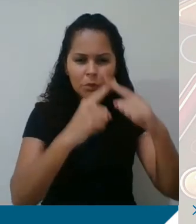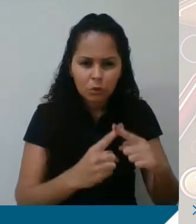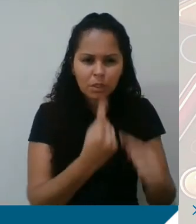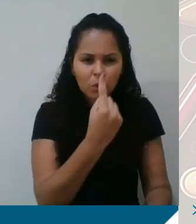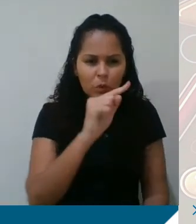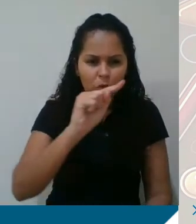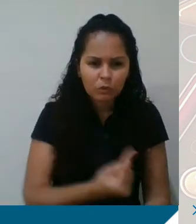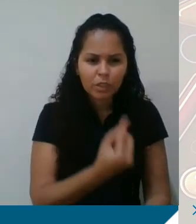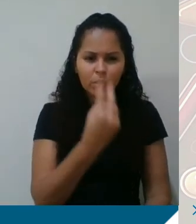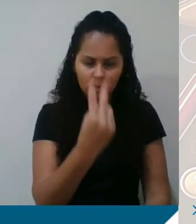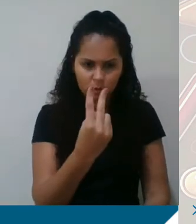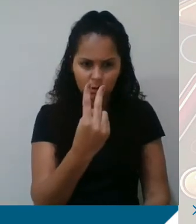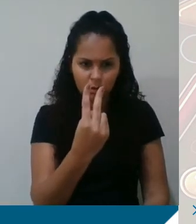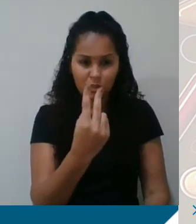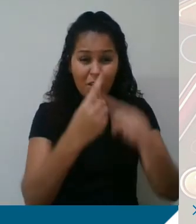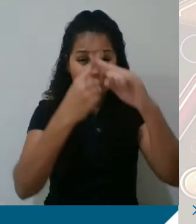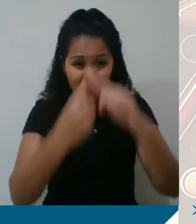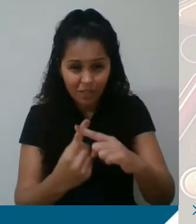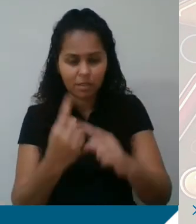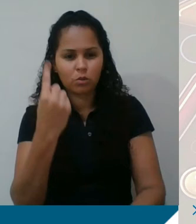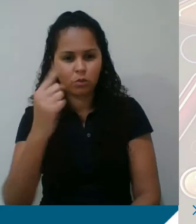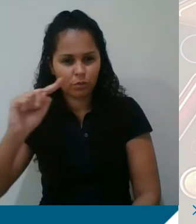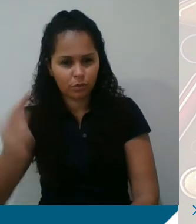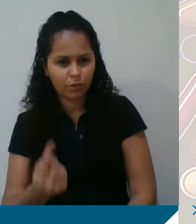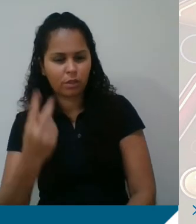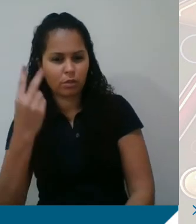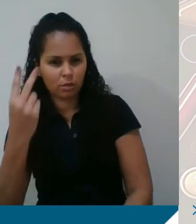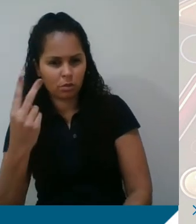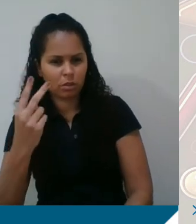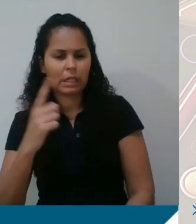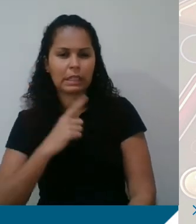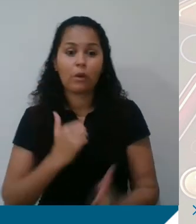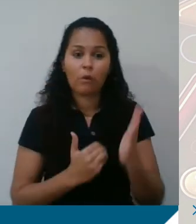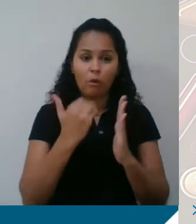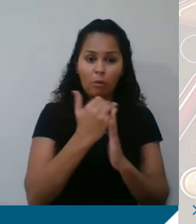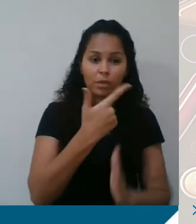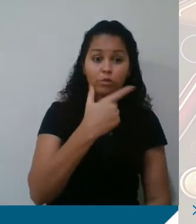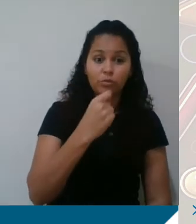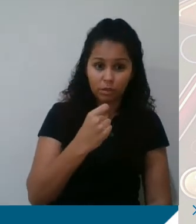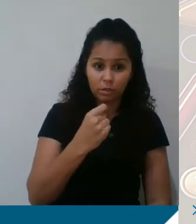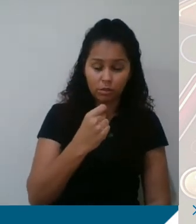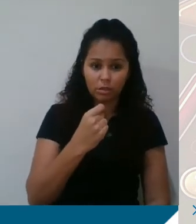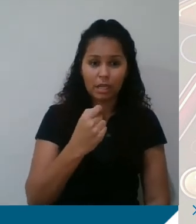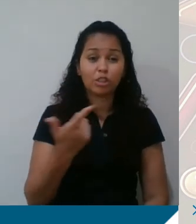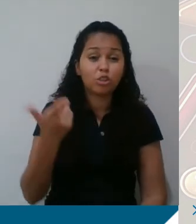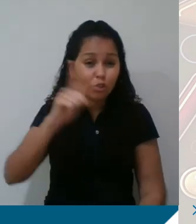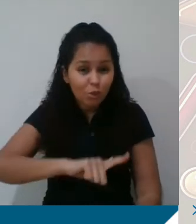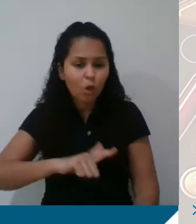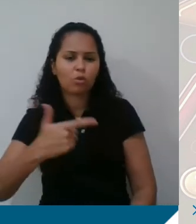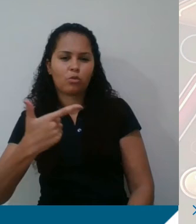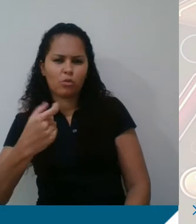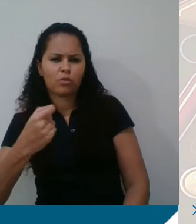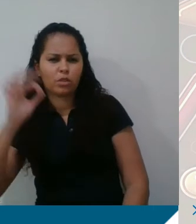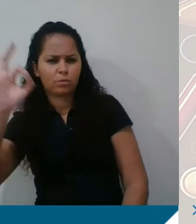eu multiplico um valor por 1,2 por 2 vezes, ou seja, ele tem um aumento de 20 e, em seguida, ele tem um novo aumento